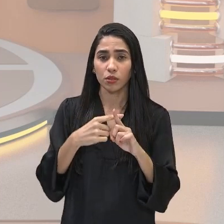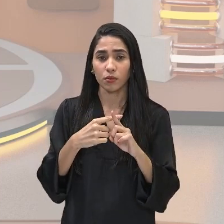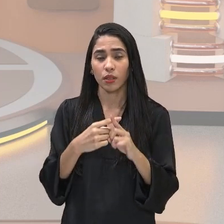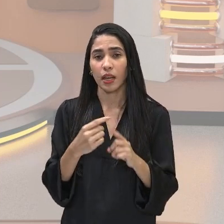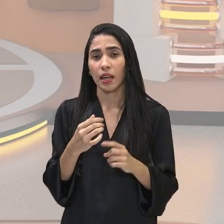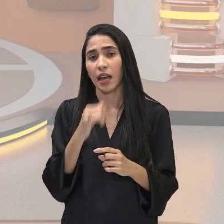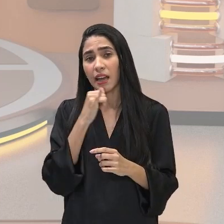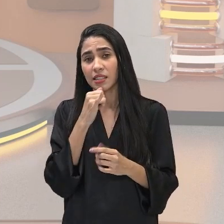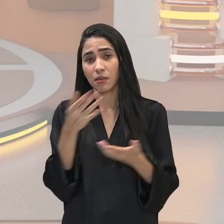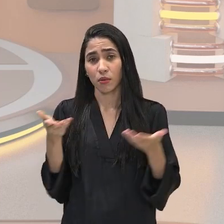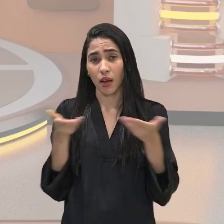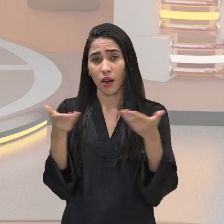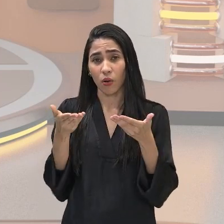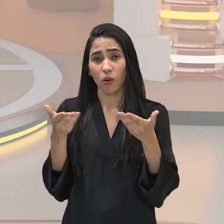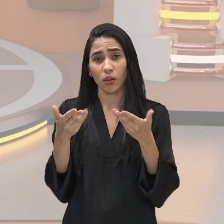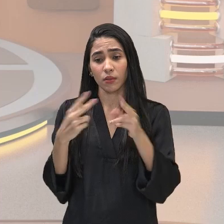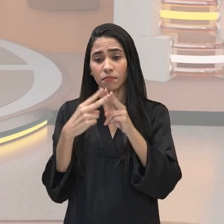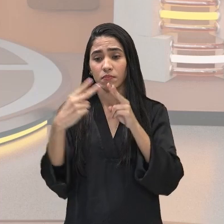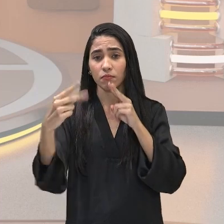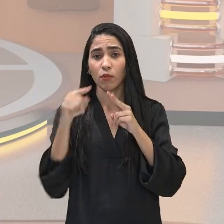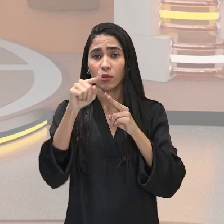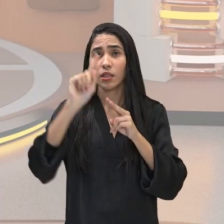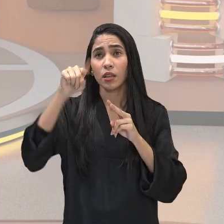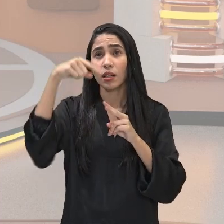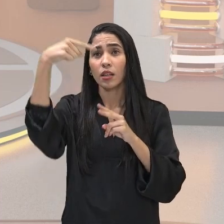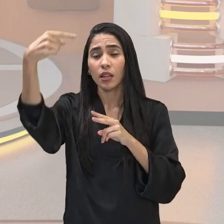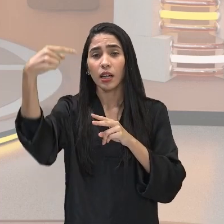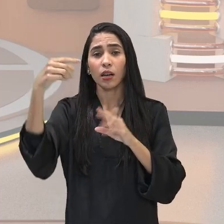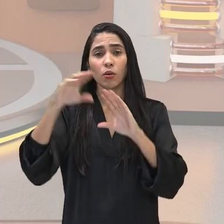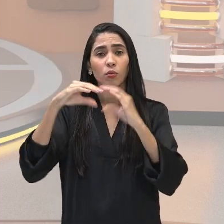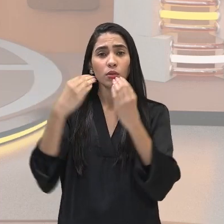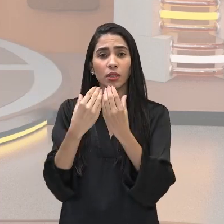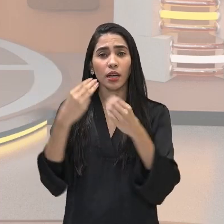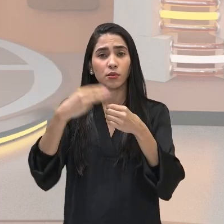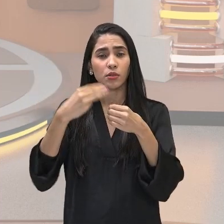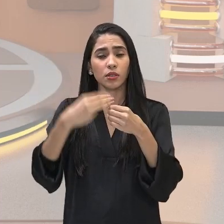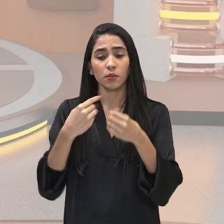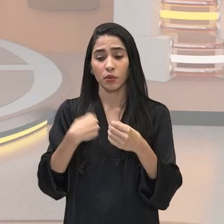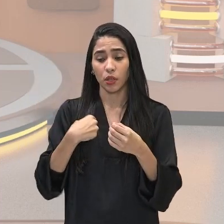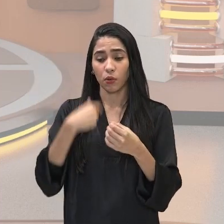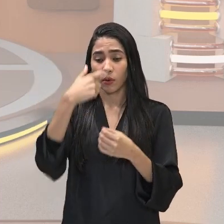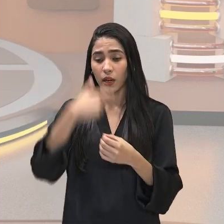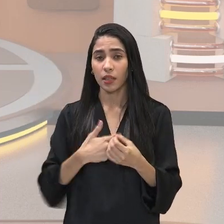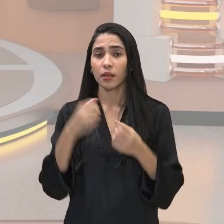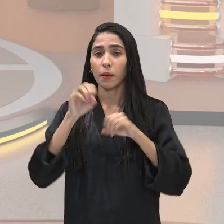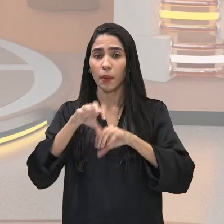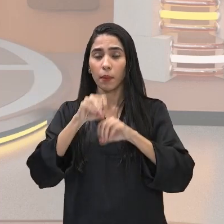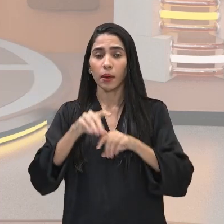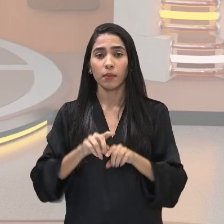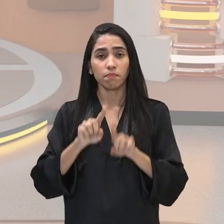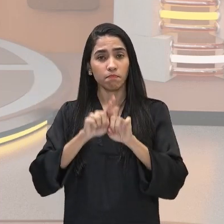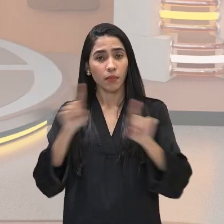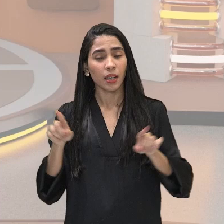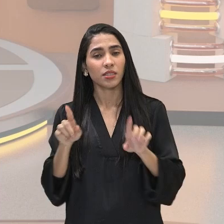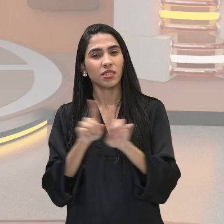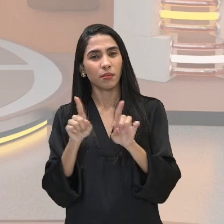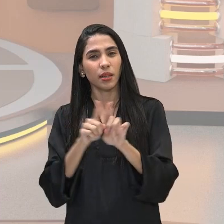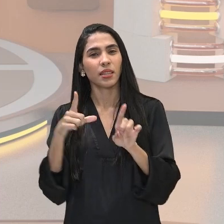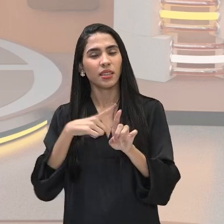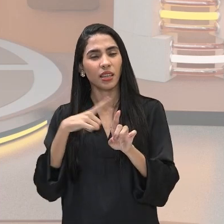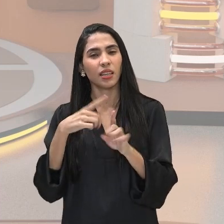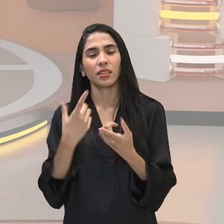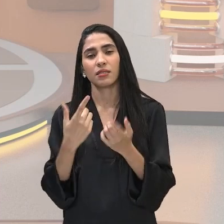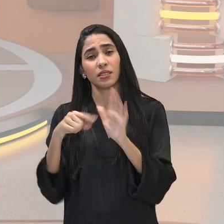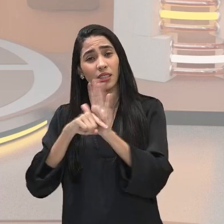com vocês, né? Vocês estão lá do outro lado, eu estou aqui, esse é o, né? Mas tem o seu lado negativo